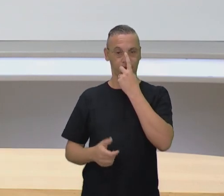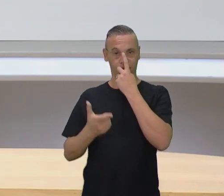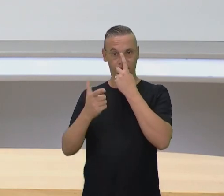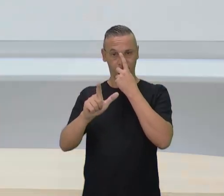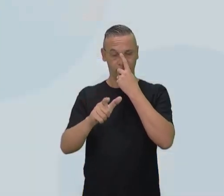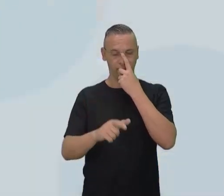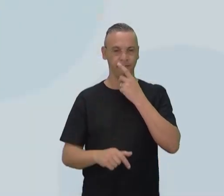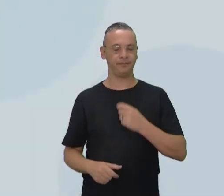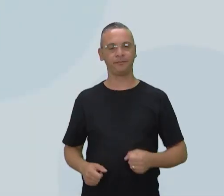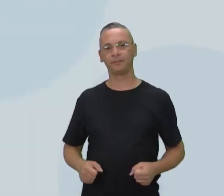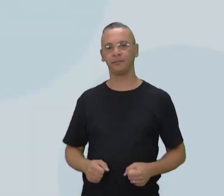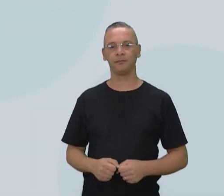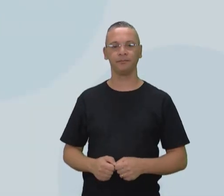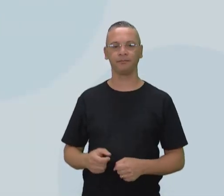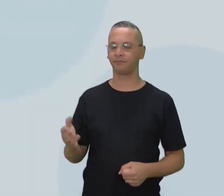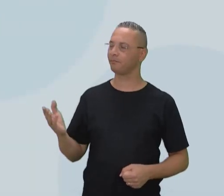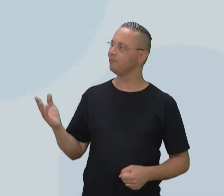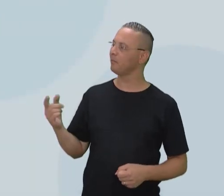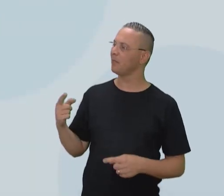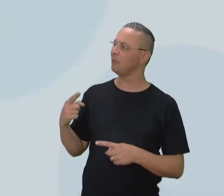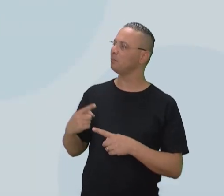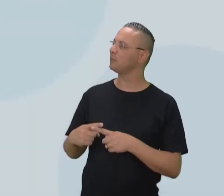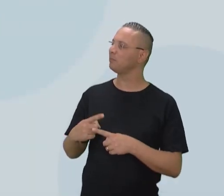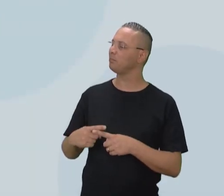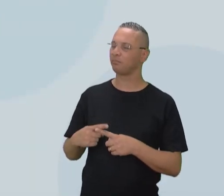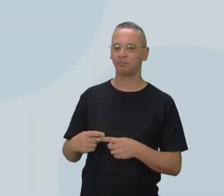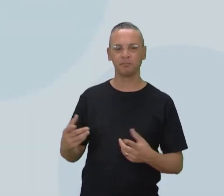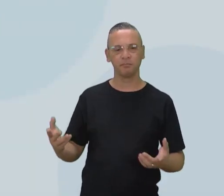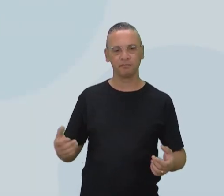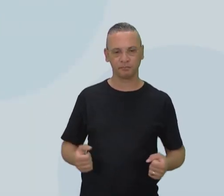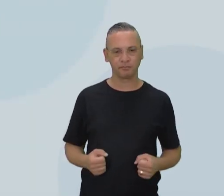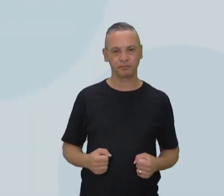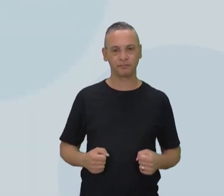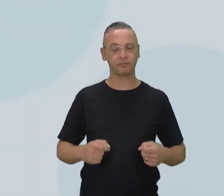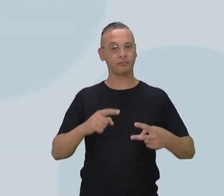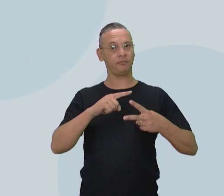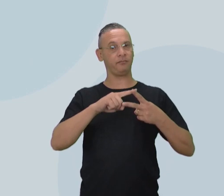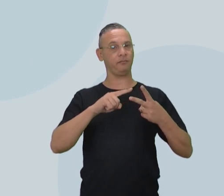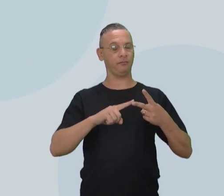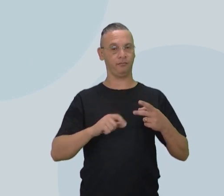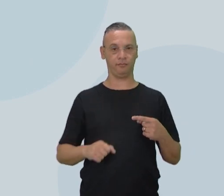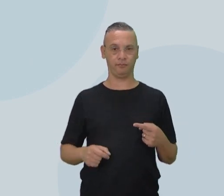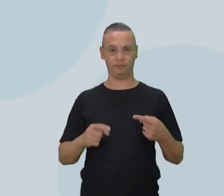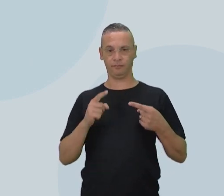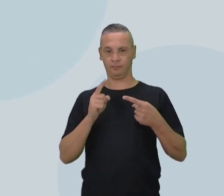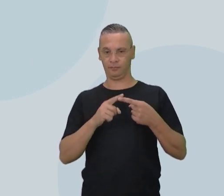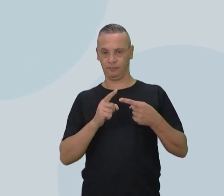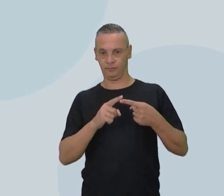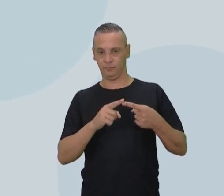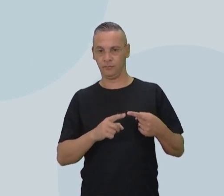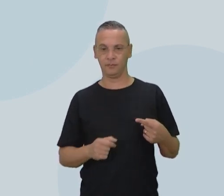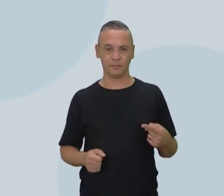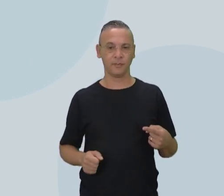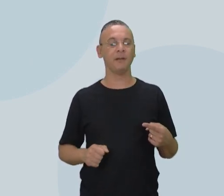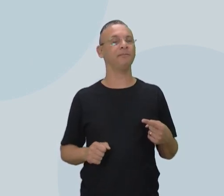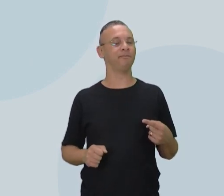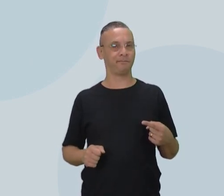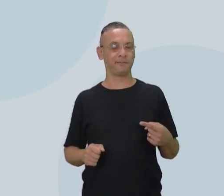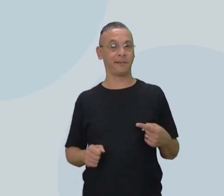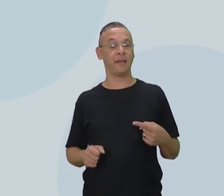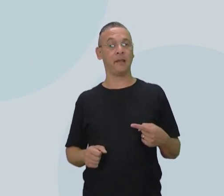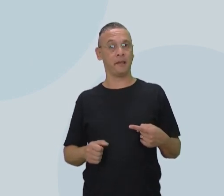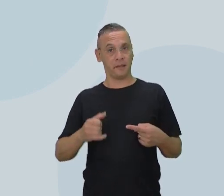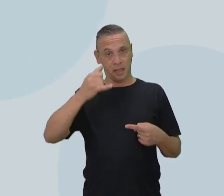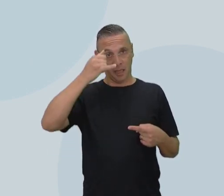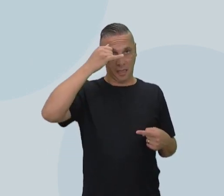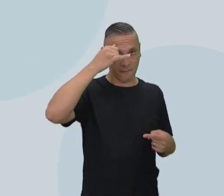lá. E por que isso acontece? Então, temos aí duas citações. Na primeira, isso acontece para evitar